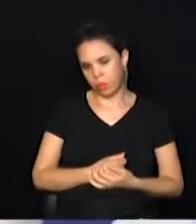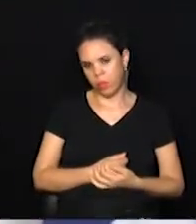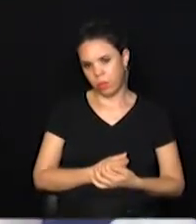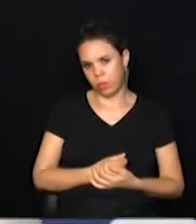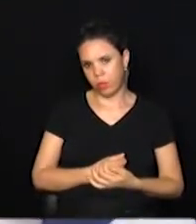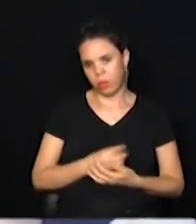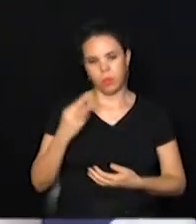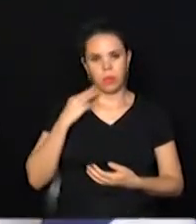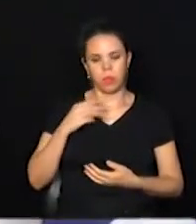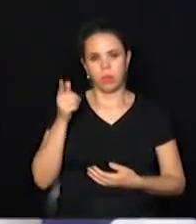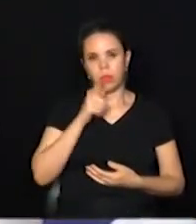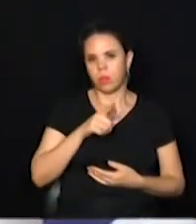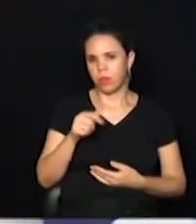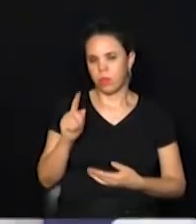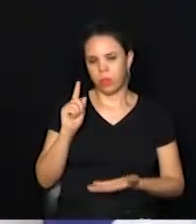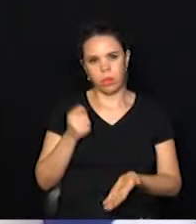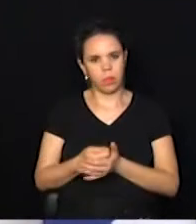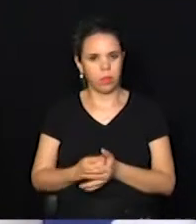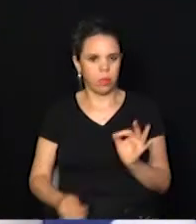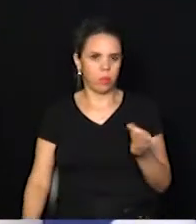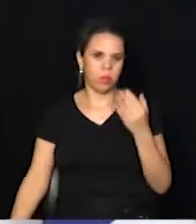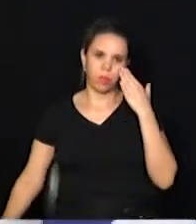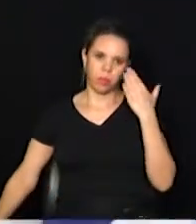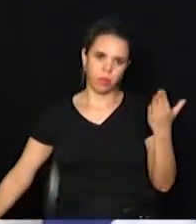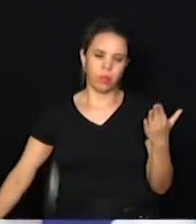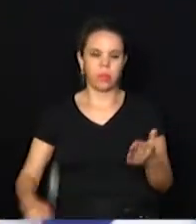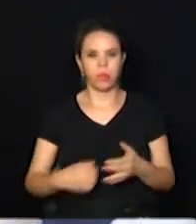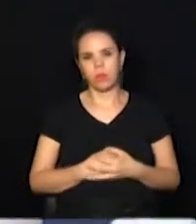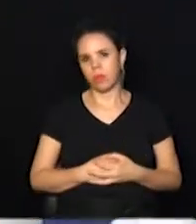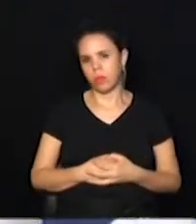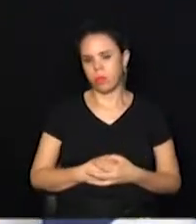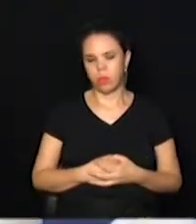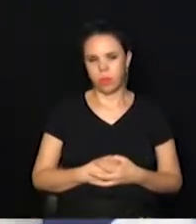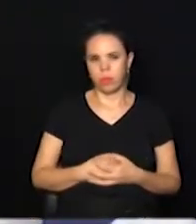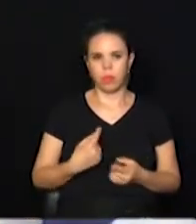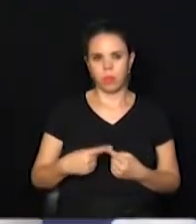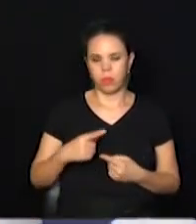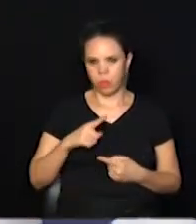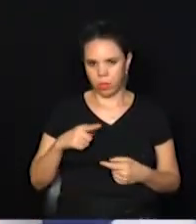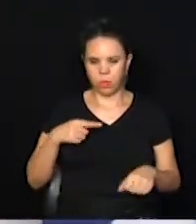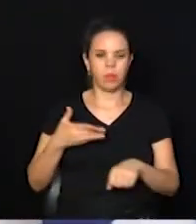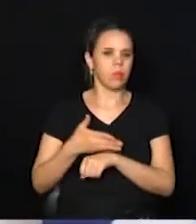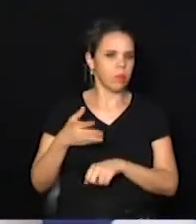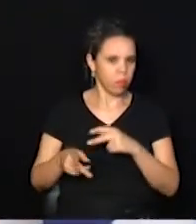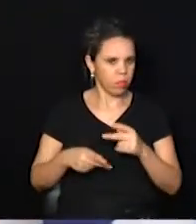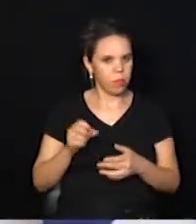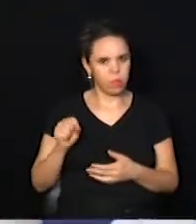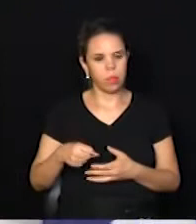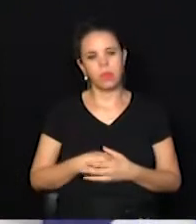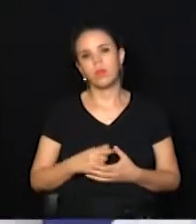Cecílio, nós conseguimos garantir, você é testemunha disso, porque houve participação